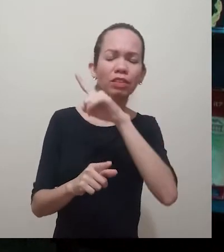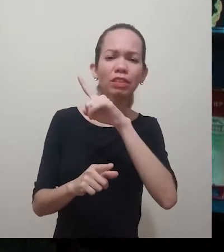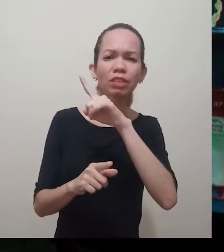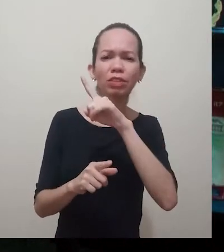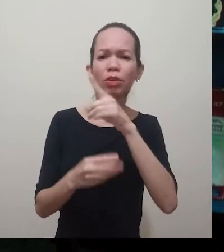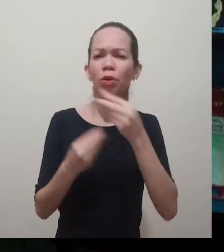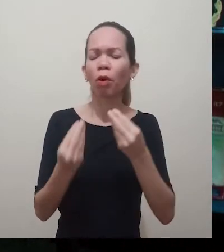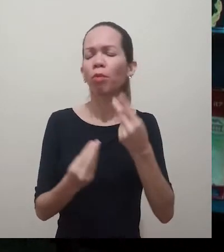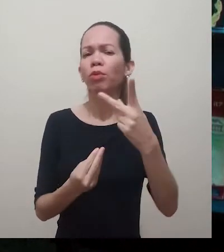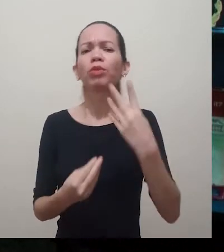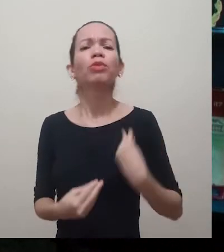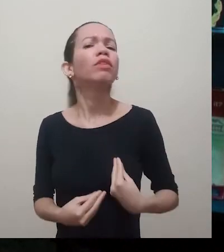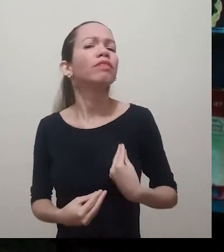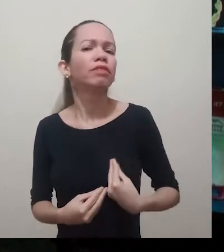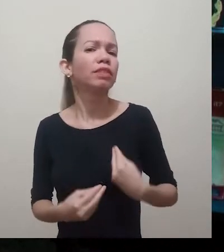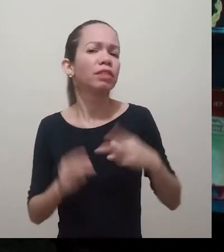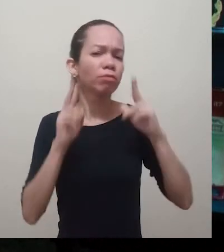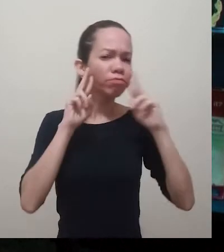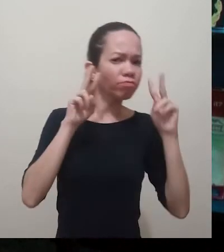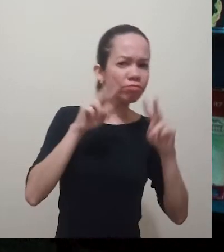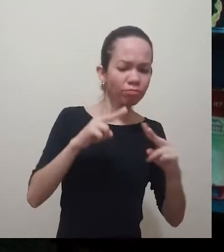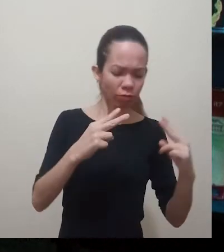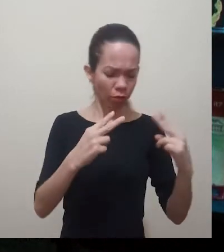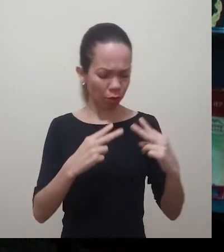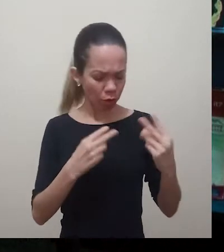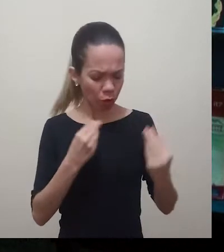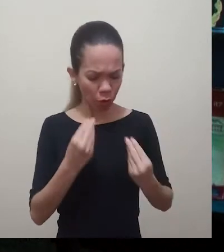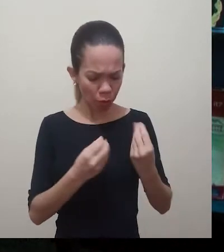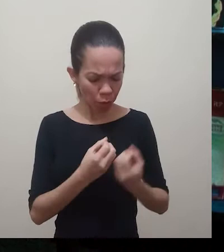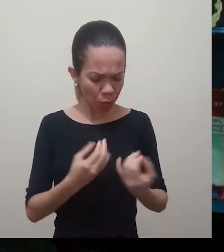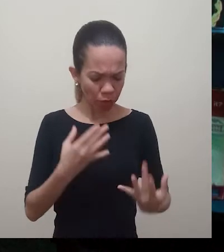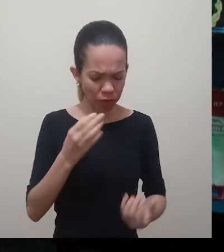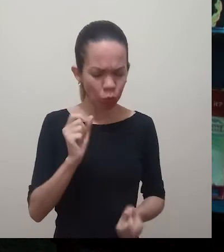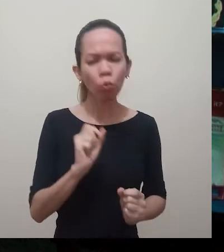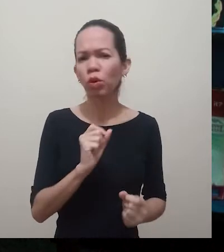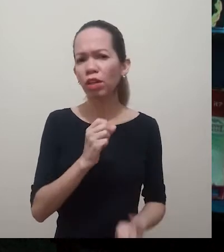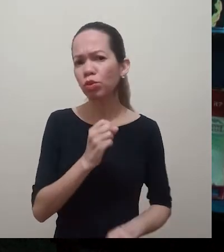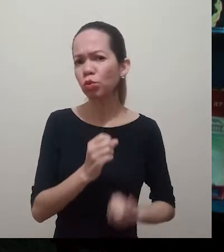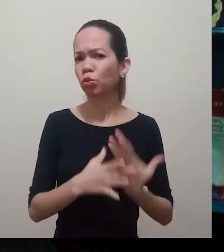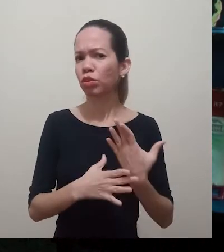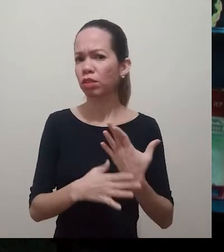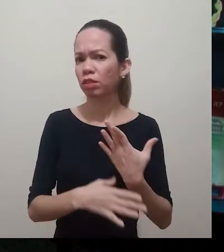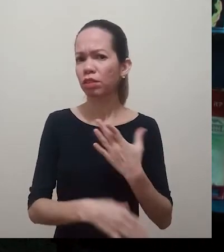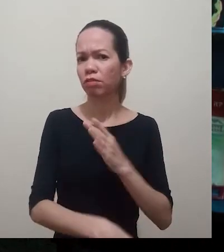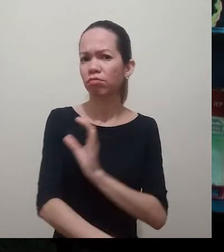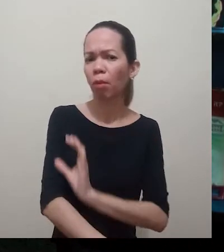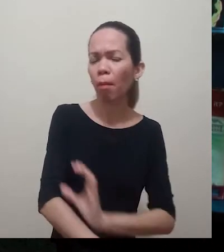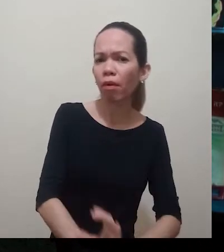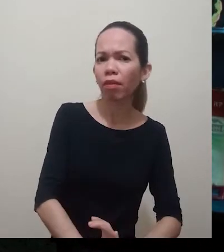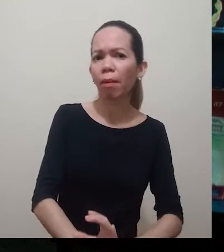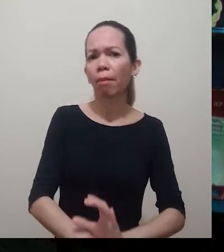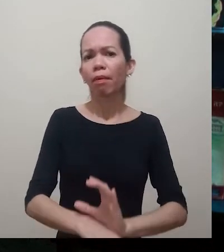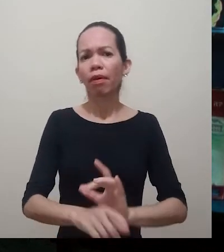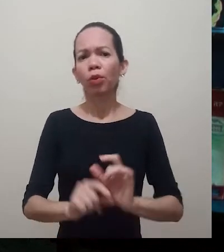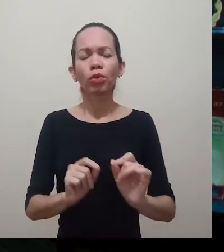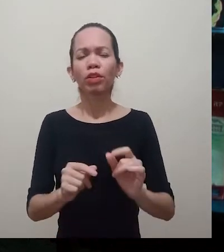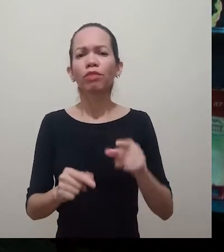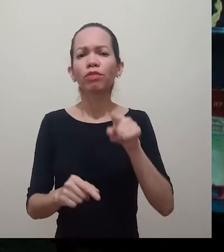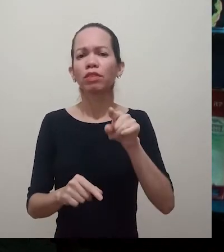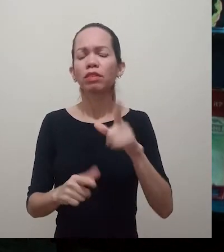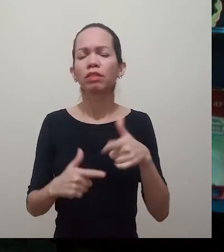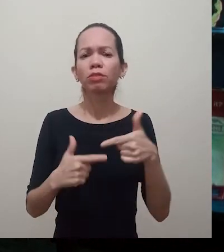sua vida e veja que tipo de comportamento que têm surgido que tipo de conduta você tem